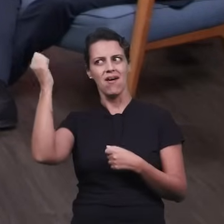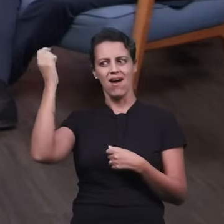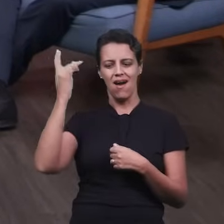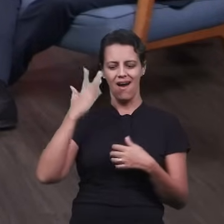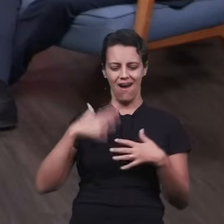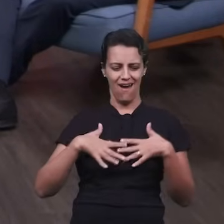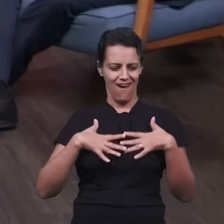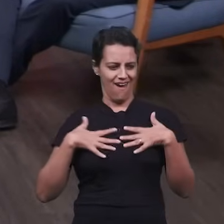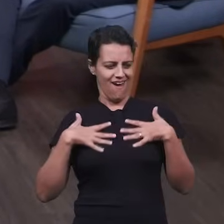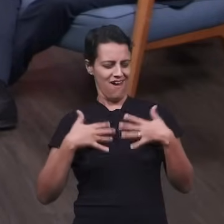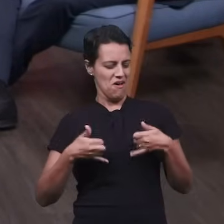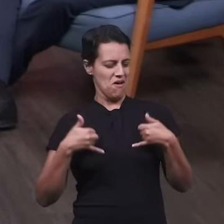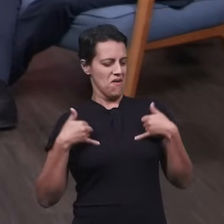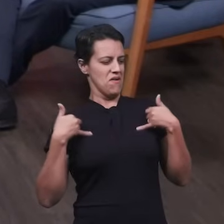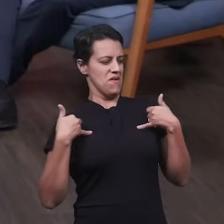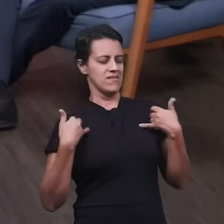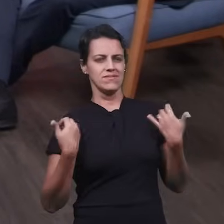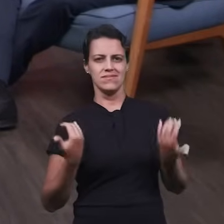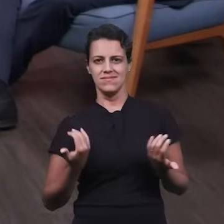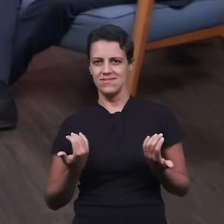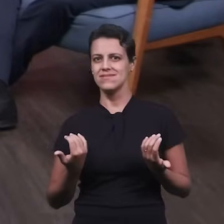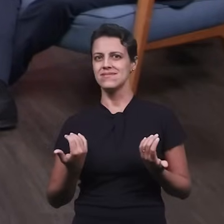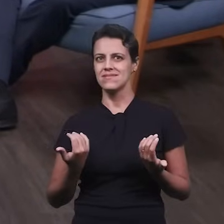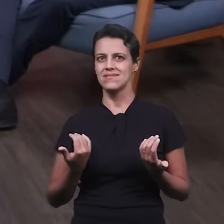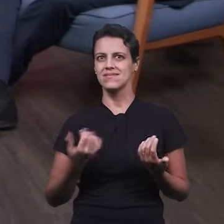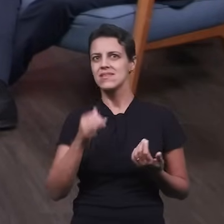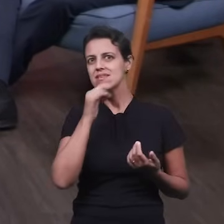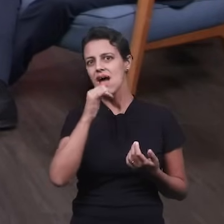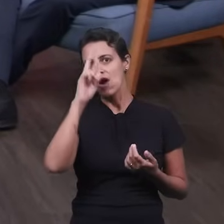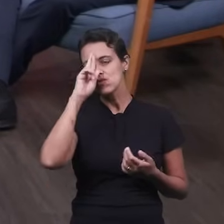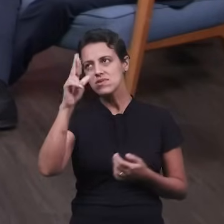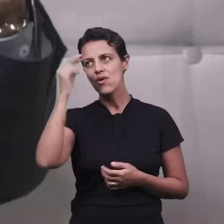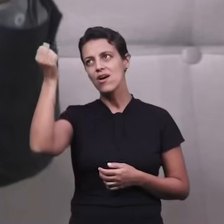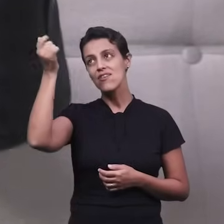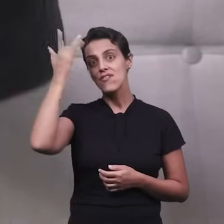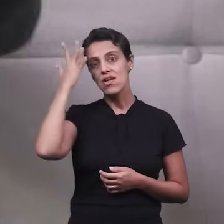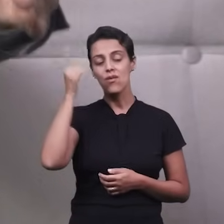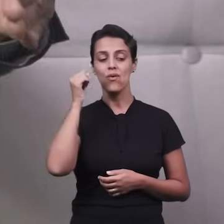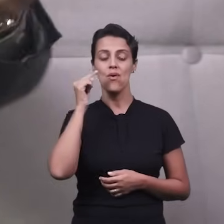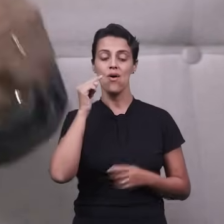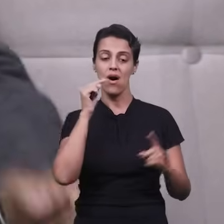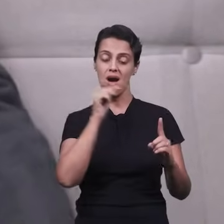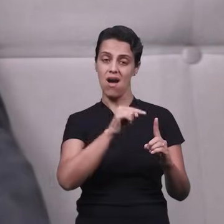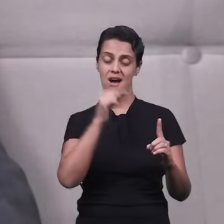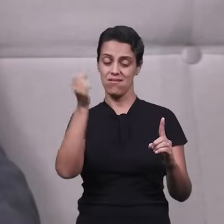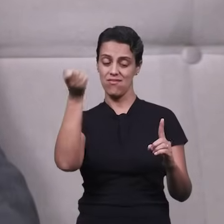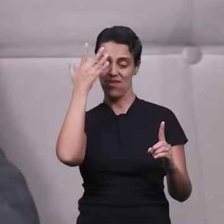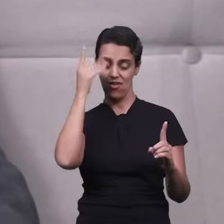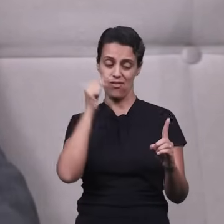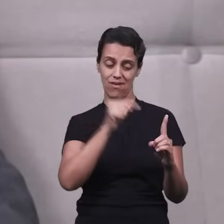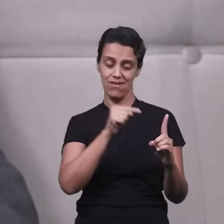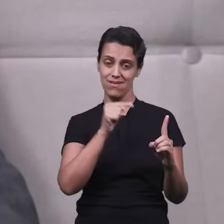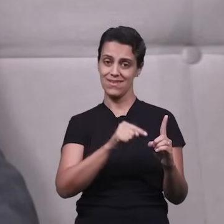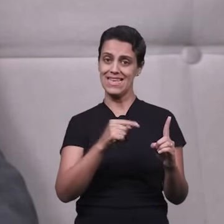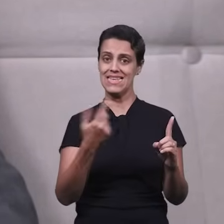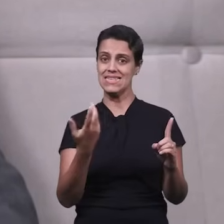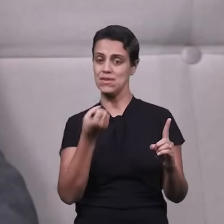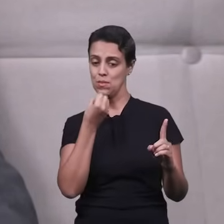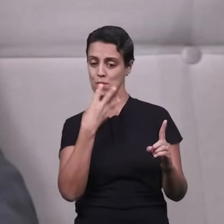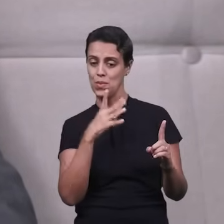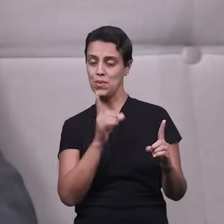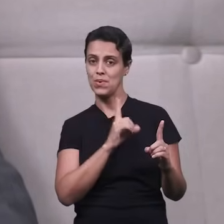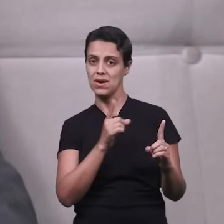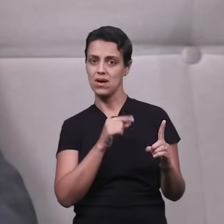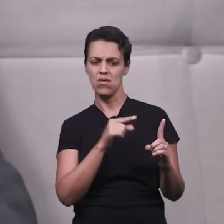uma revelação no culto para um irmão, fala assim, ó, o Senhor revelou com um problema. Eu lembro do irmão, o Senhor deu uma revelação com ele, que a situação